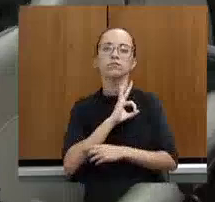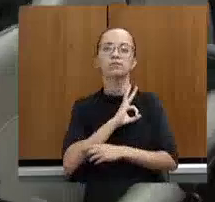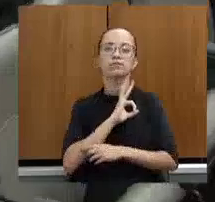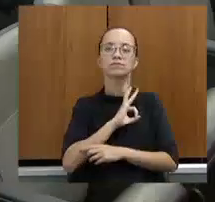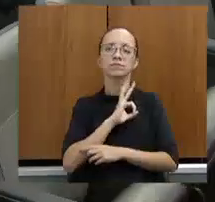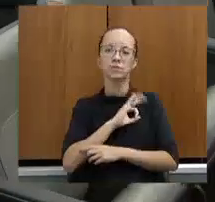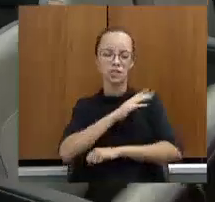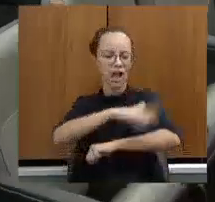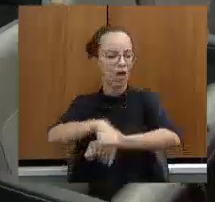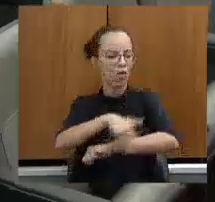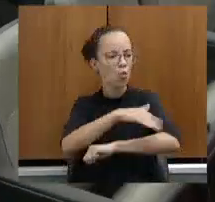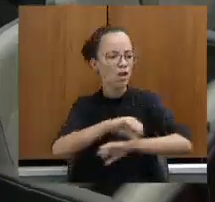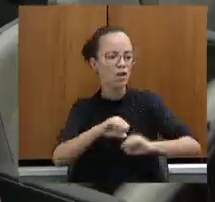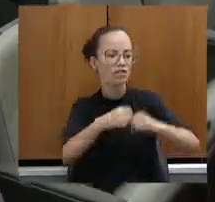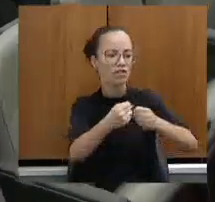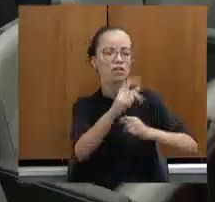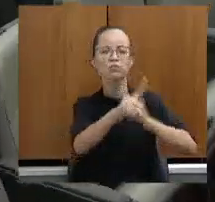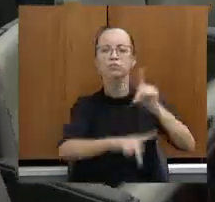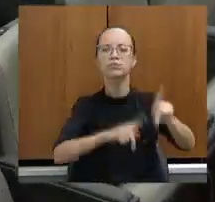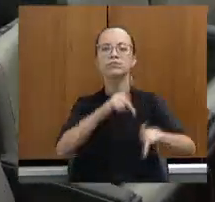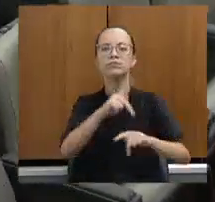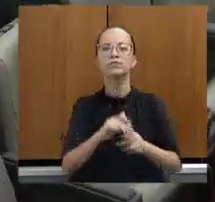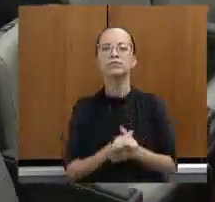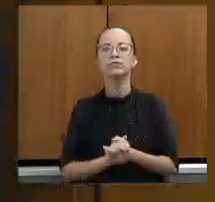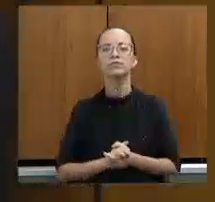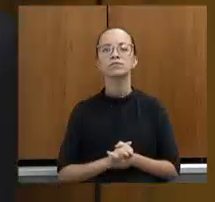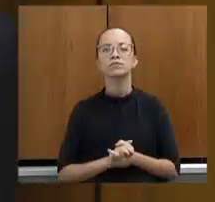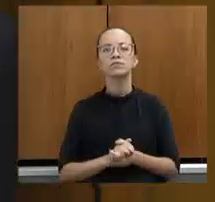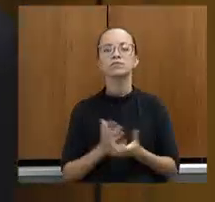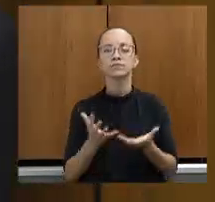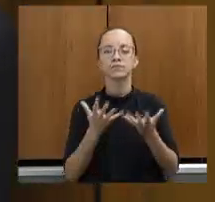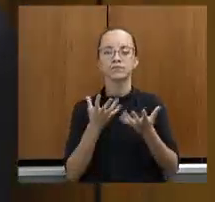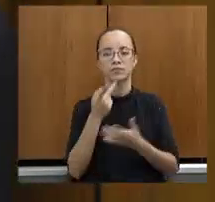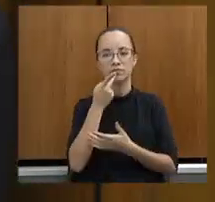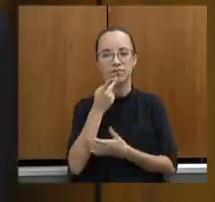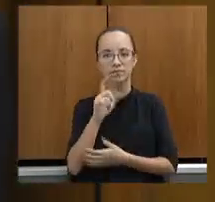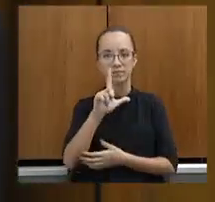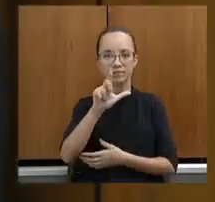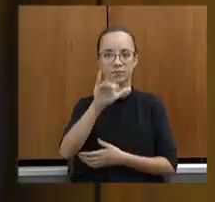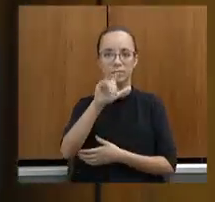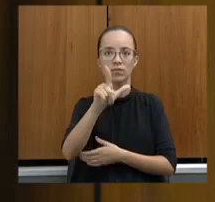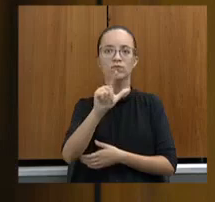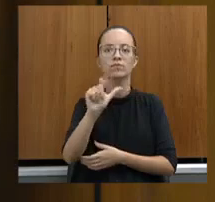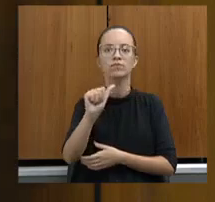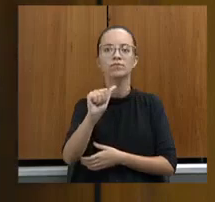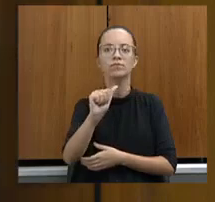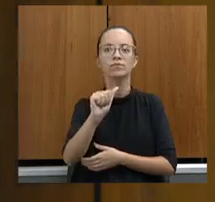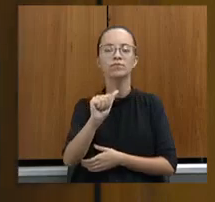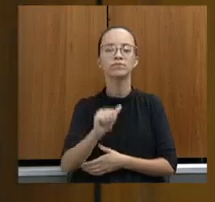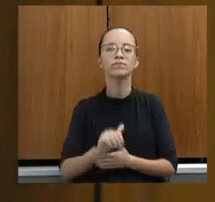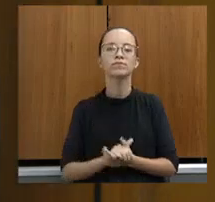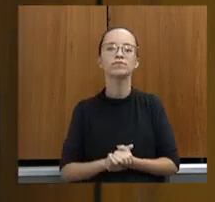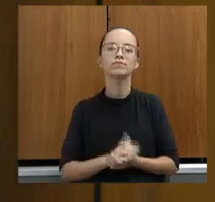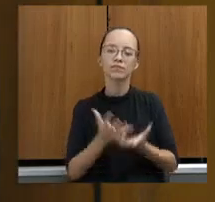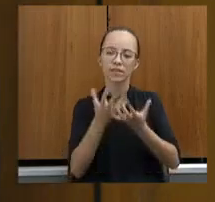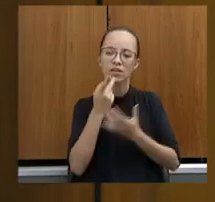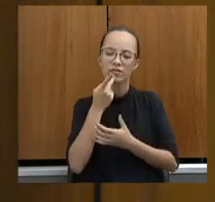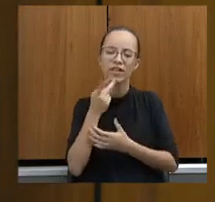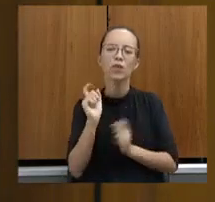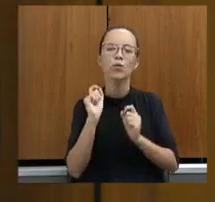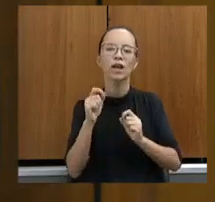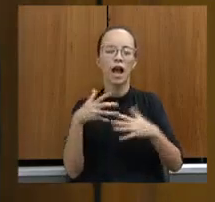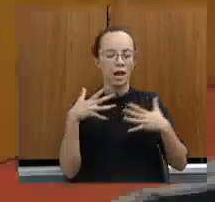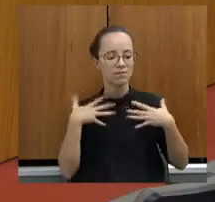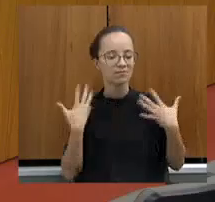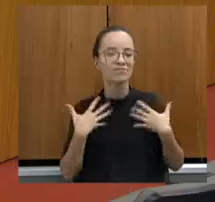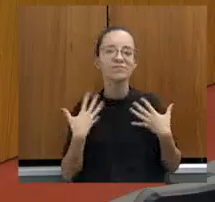a população queria também aqui Luiza especialmente Luiza queria falar da minha alegria